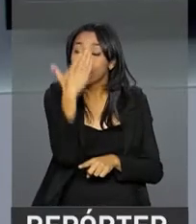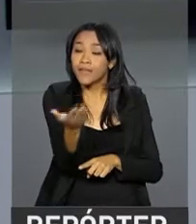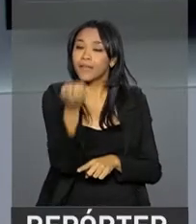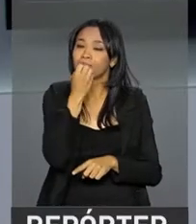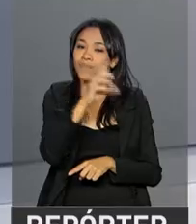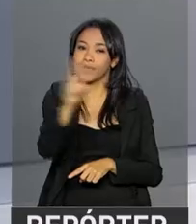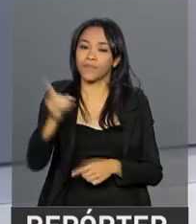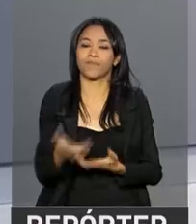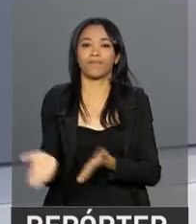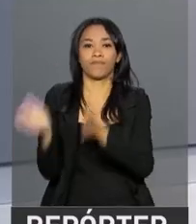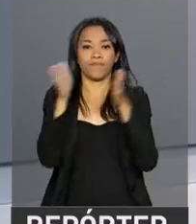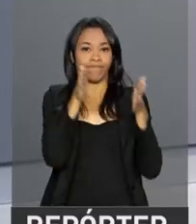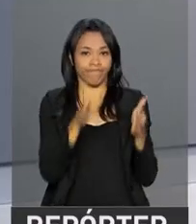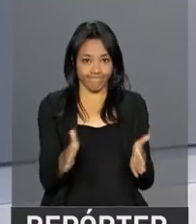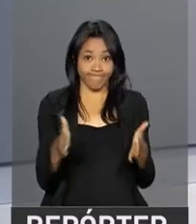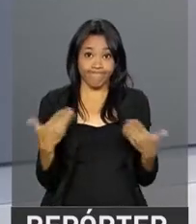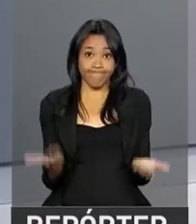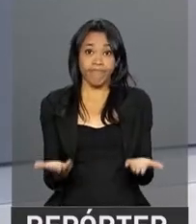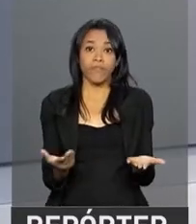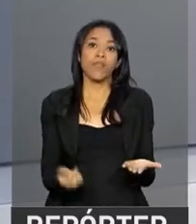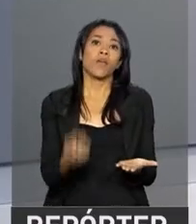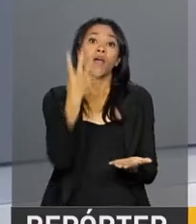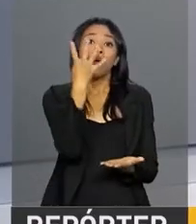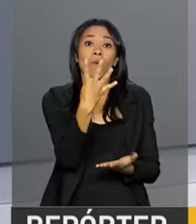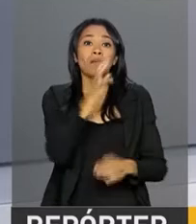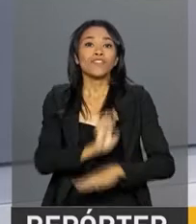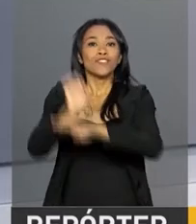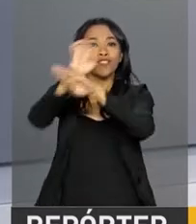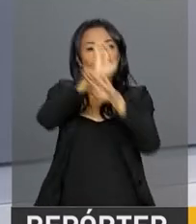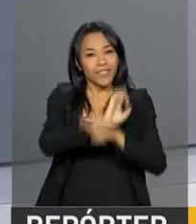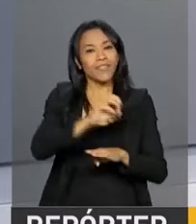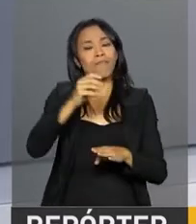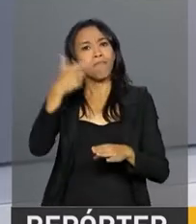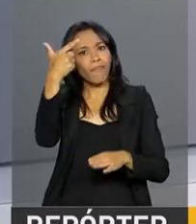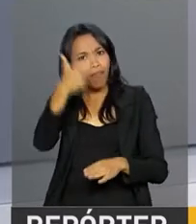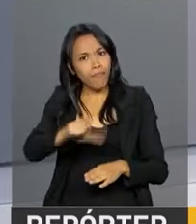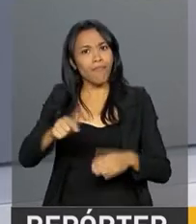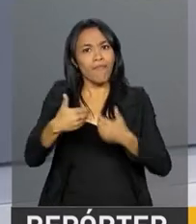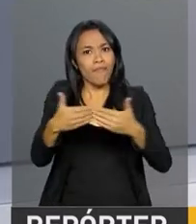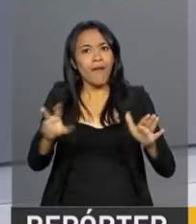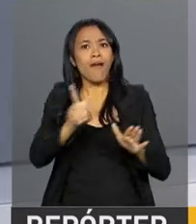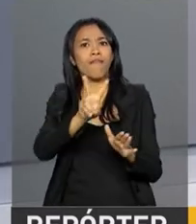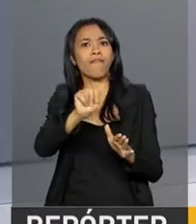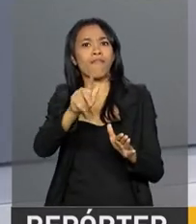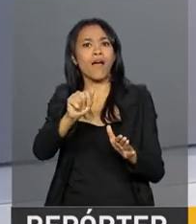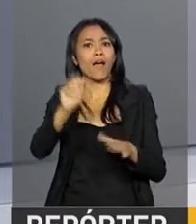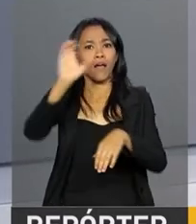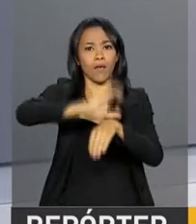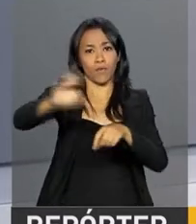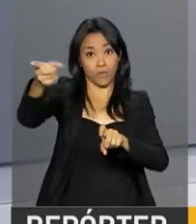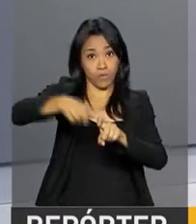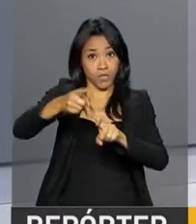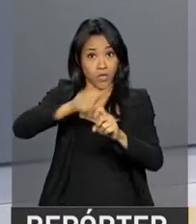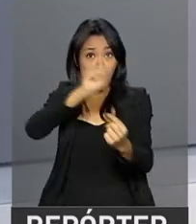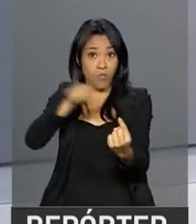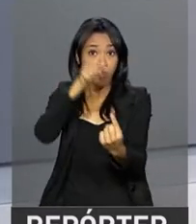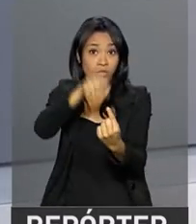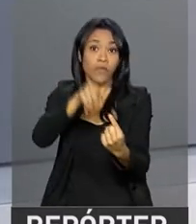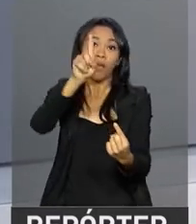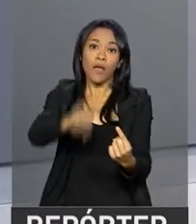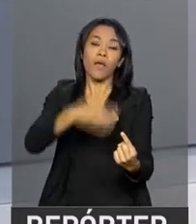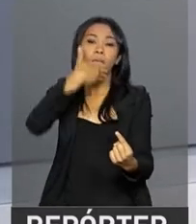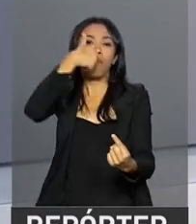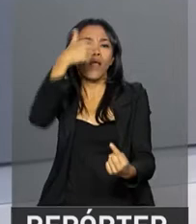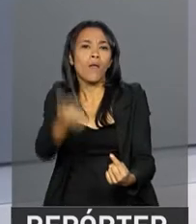dia pra você quatro estados brasileiros é mais vagas em cursos de medicina objetivo é melhorar a qualidade